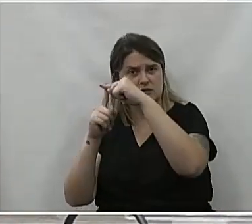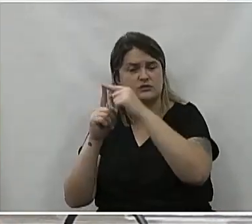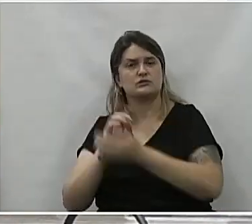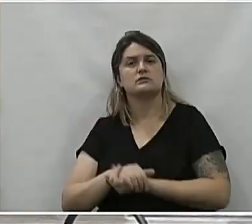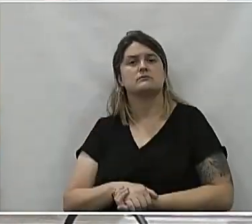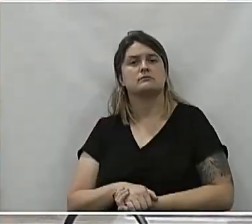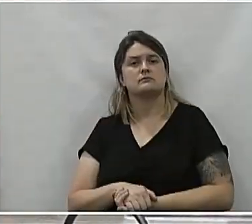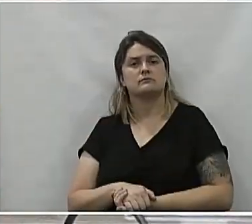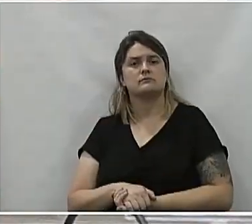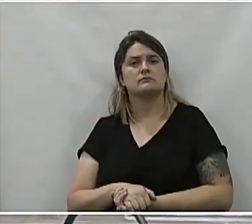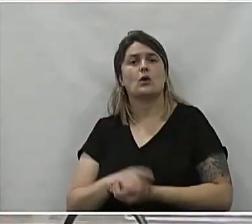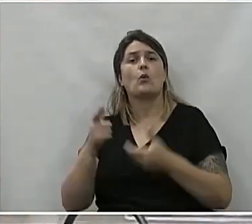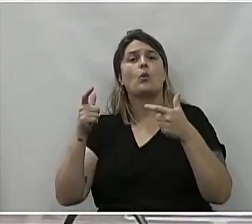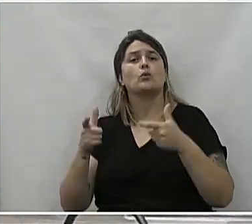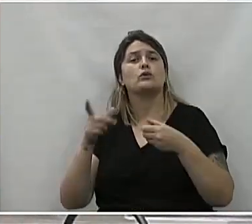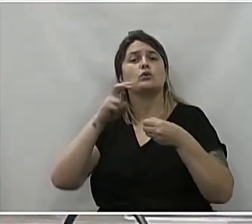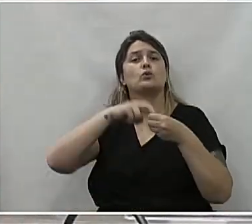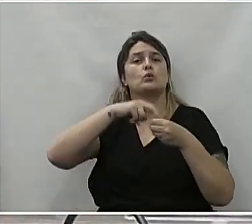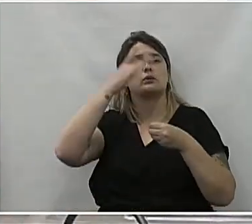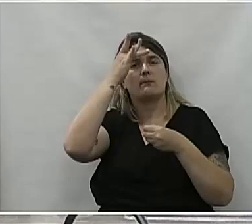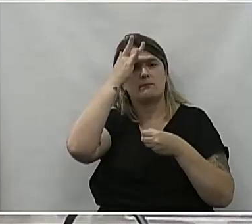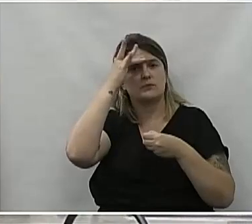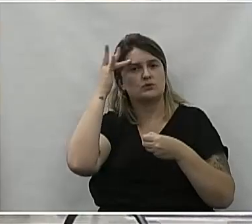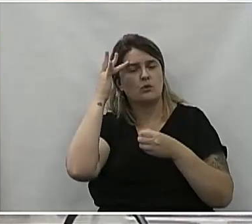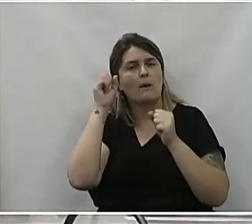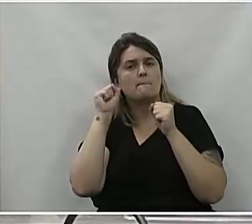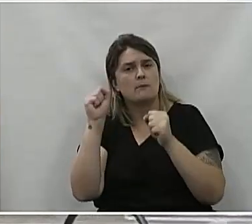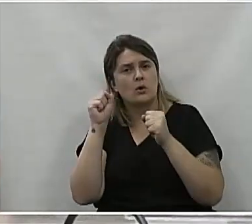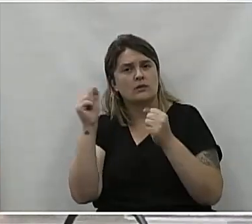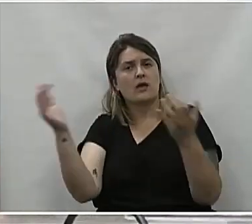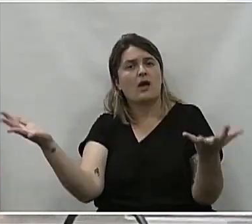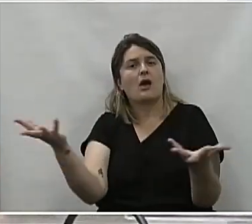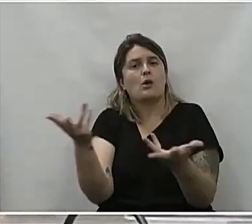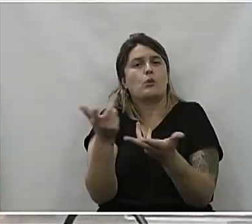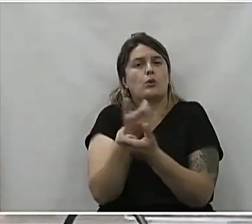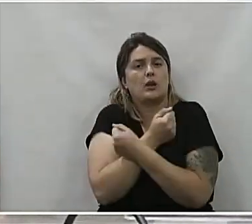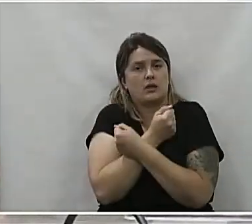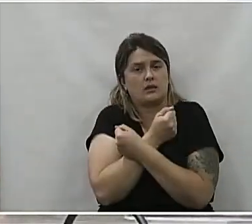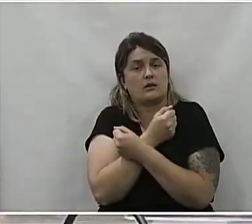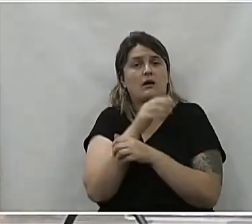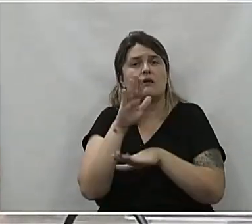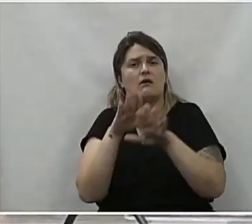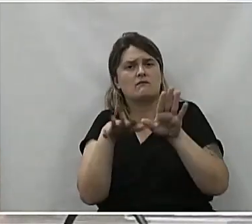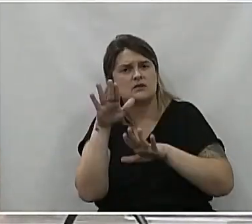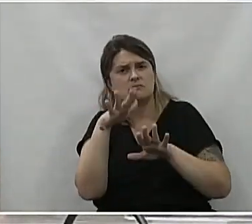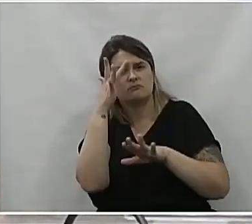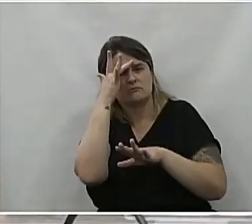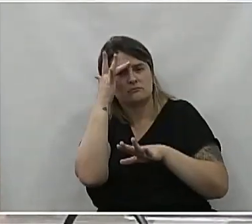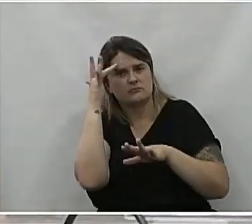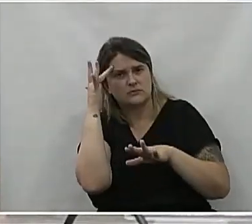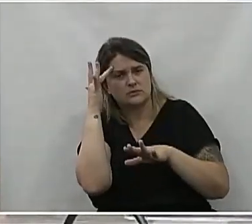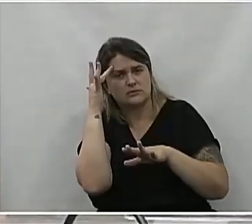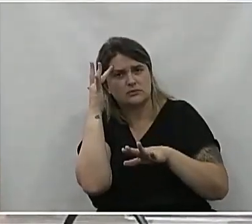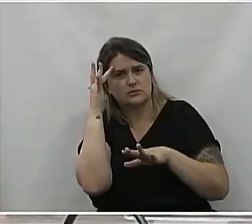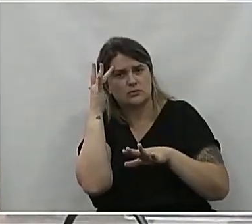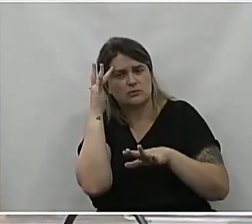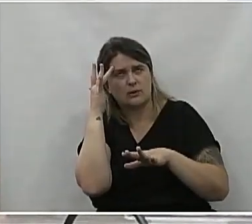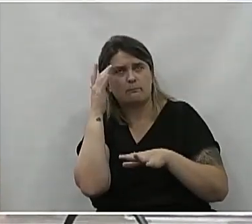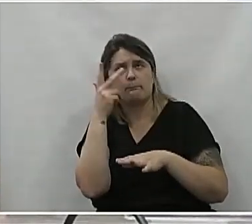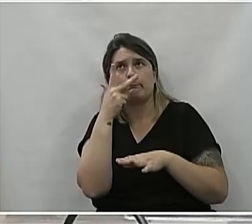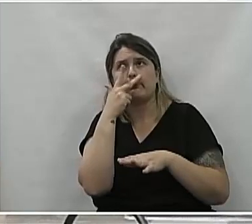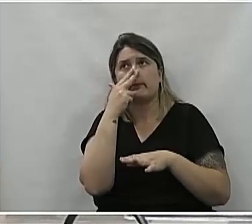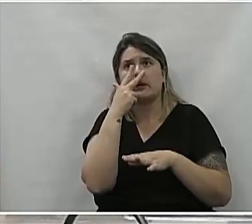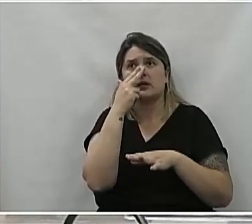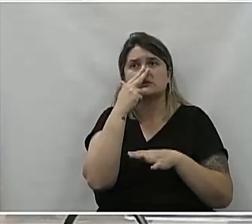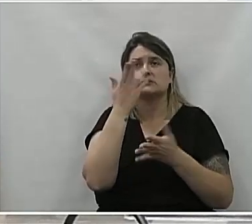Onde estão os núcleos De pessoas Ao qual podem acolher Muitas vezes Essas pessoas Elas levam muito